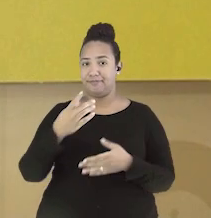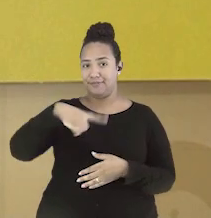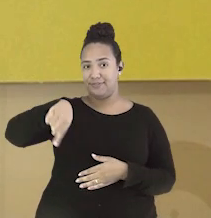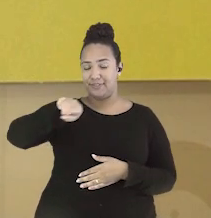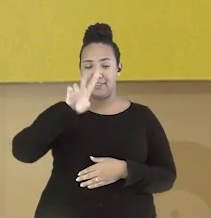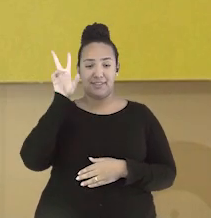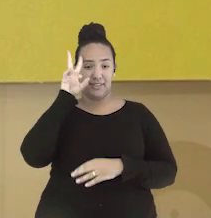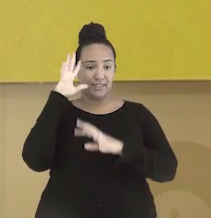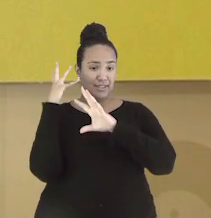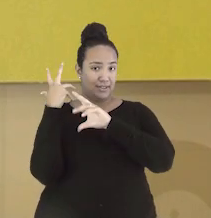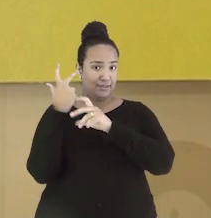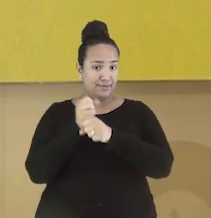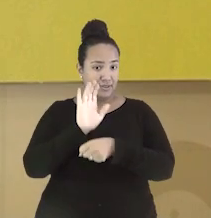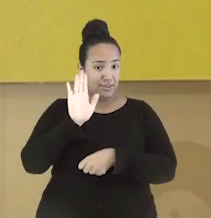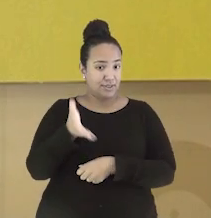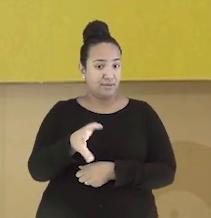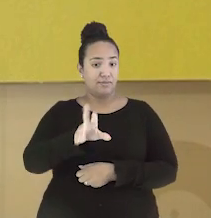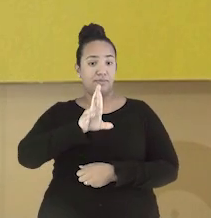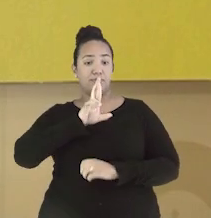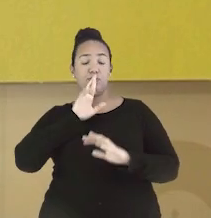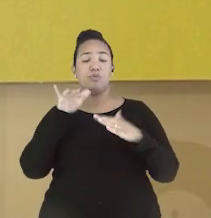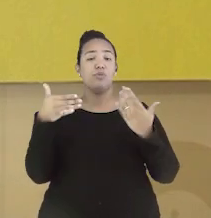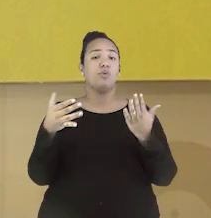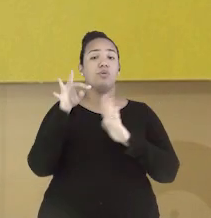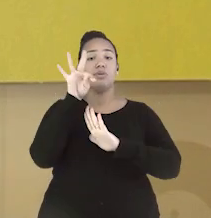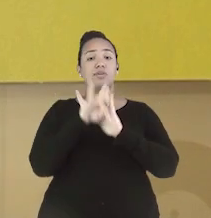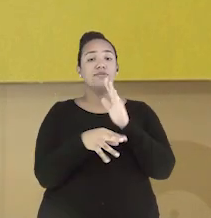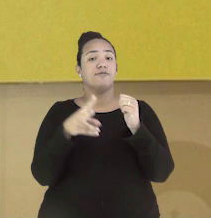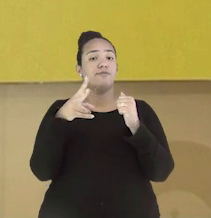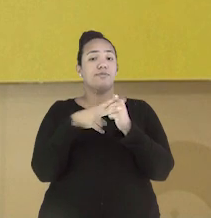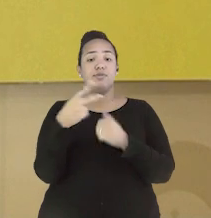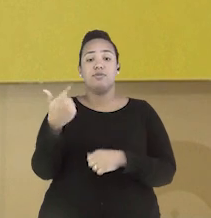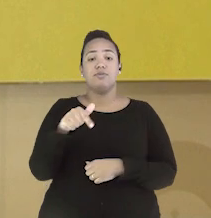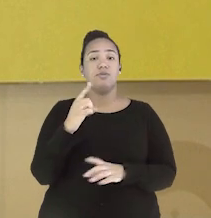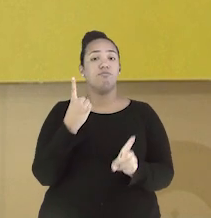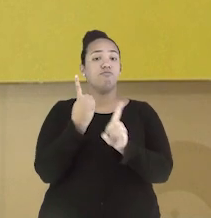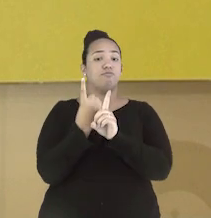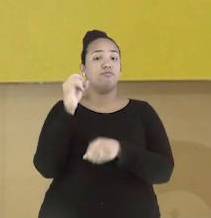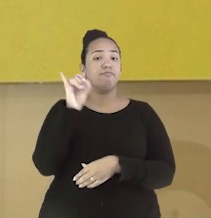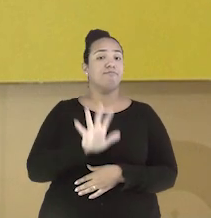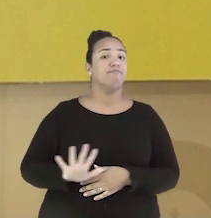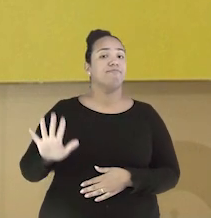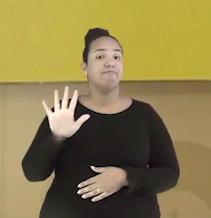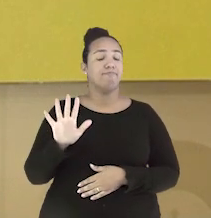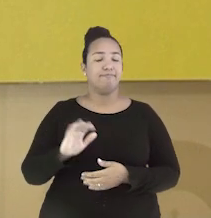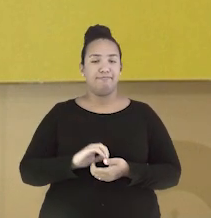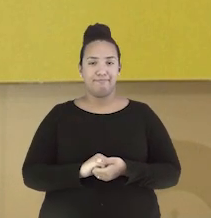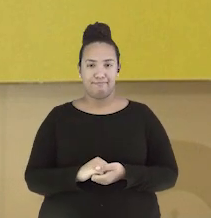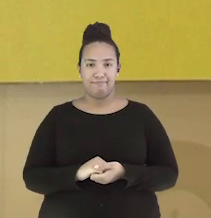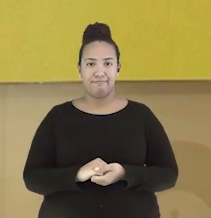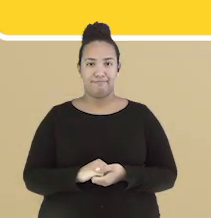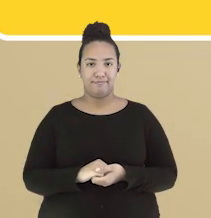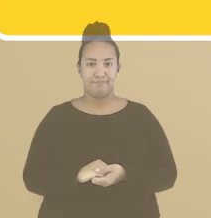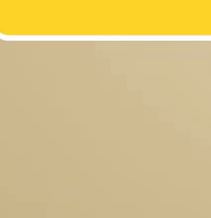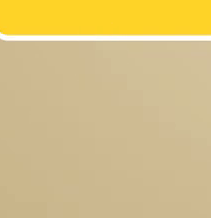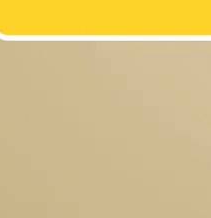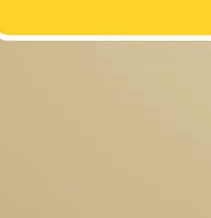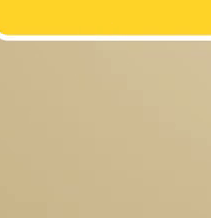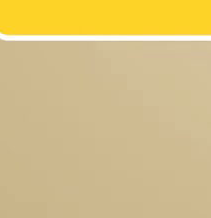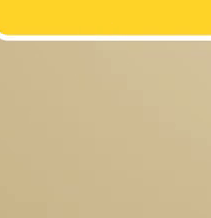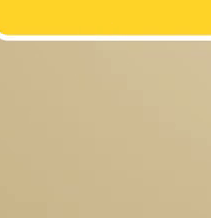Agora que você relembrou, responda. Quais são os textos de linguagem não verbal presentes no material?